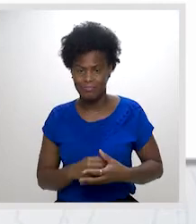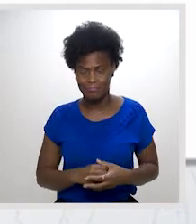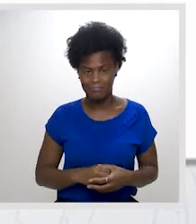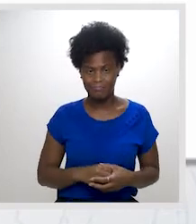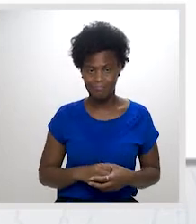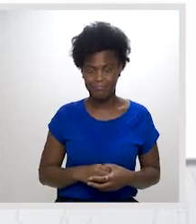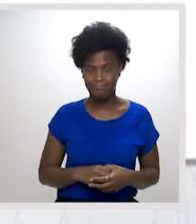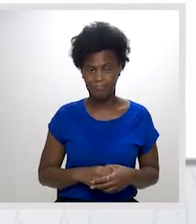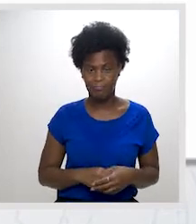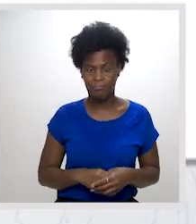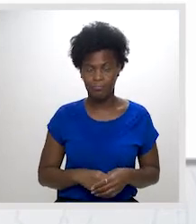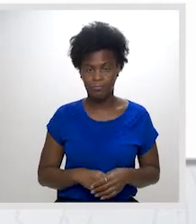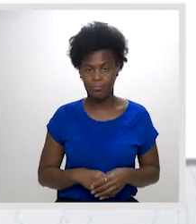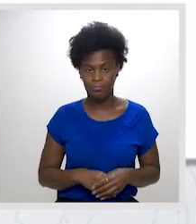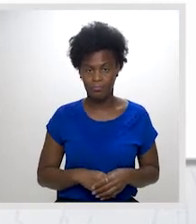multicelulares?